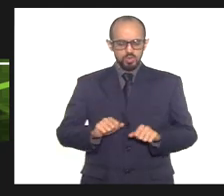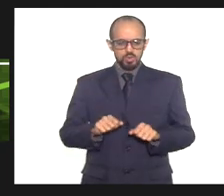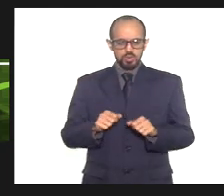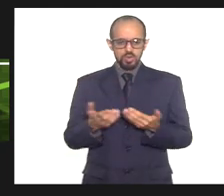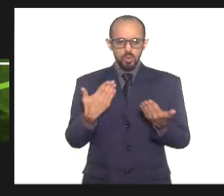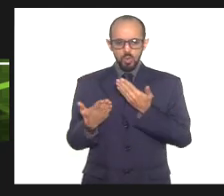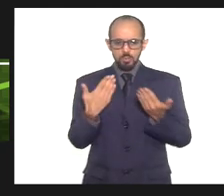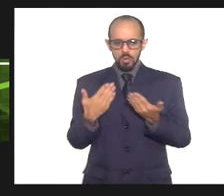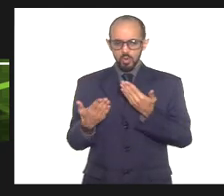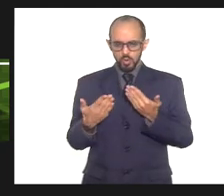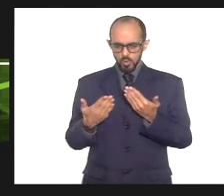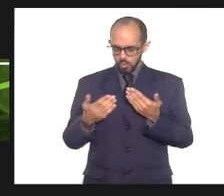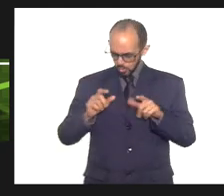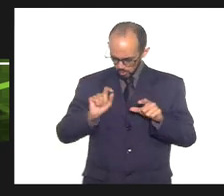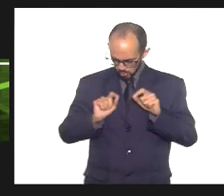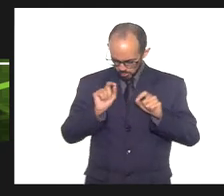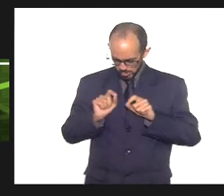comparava